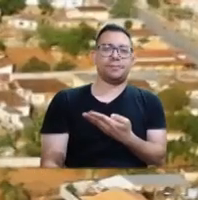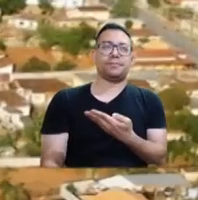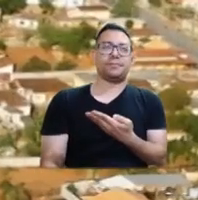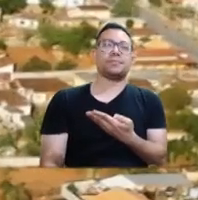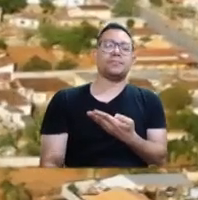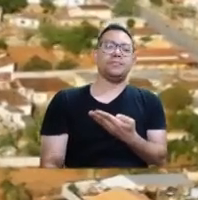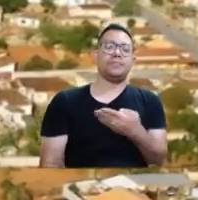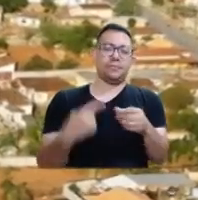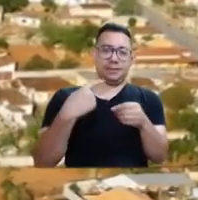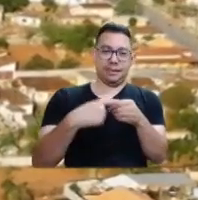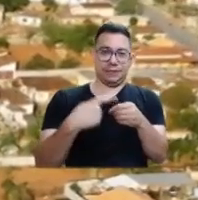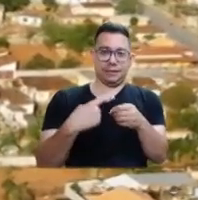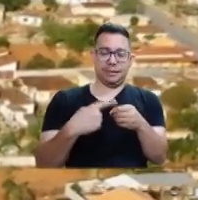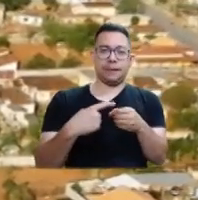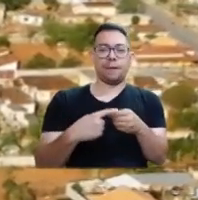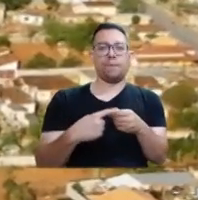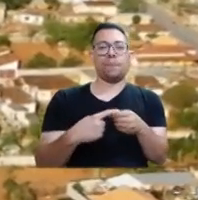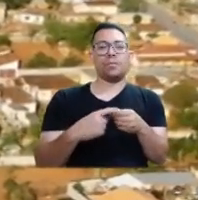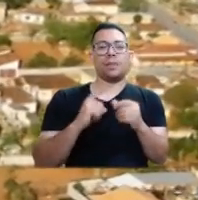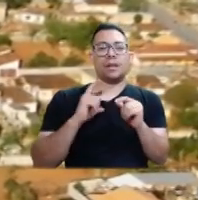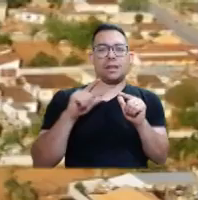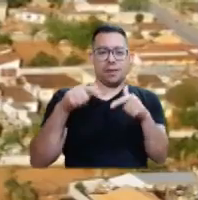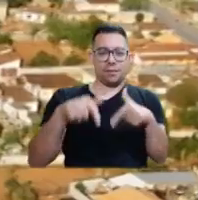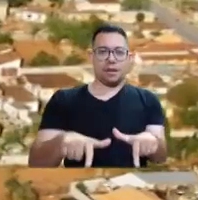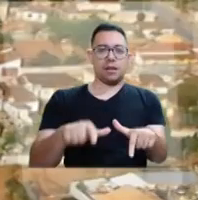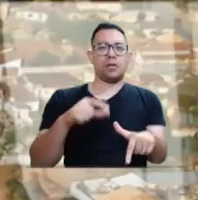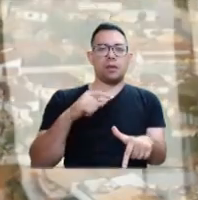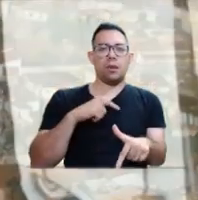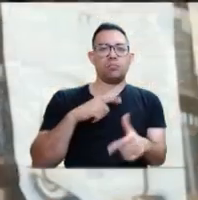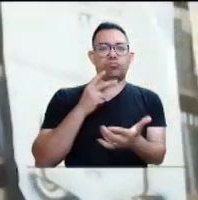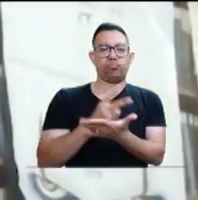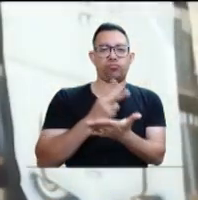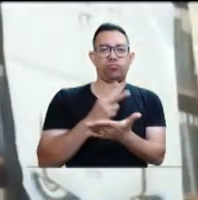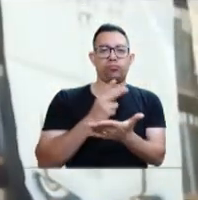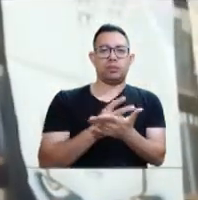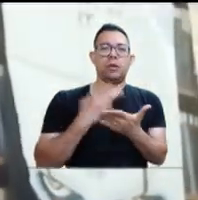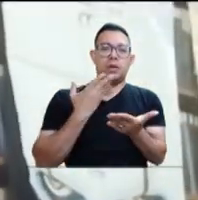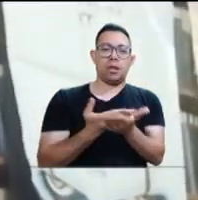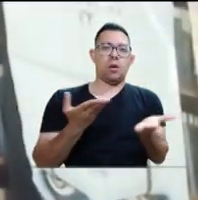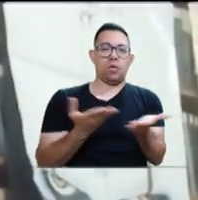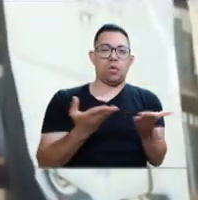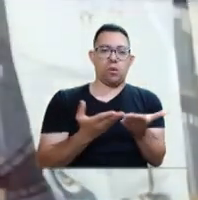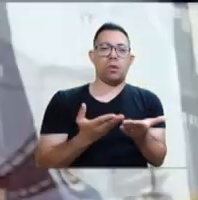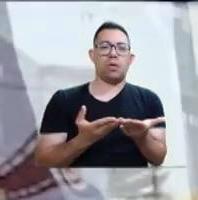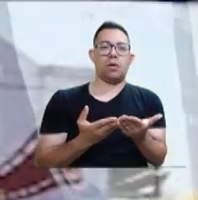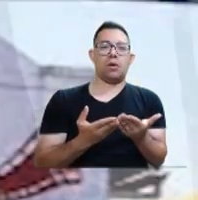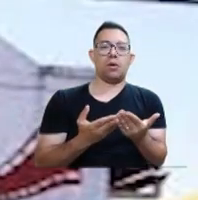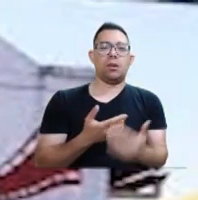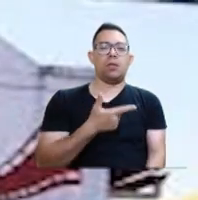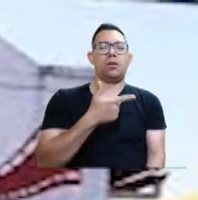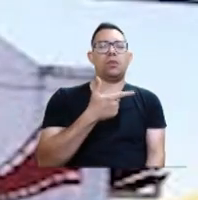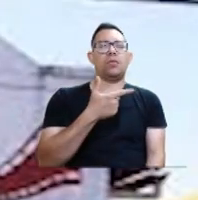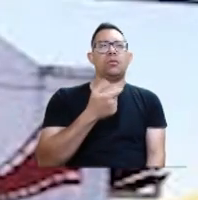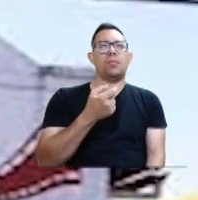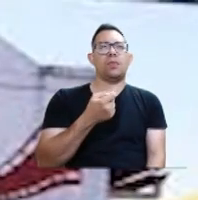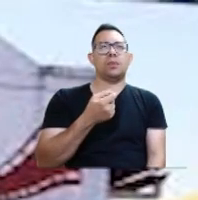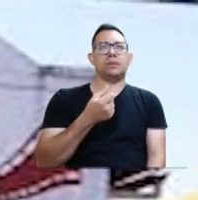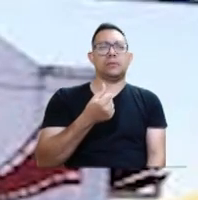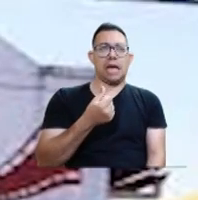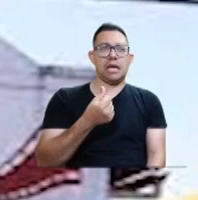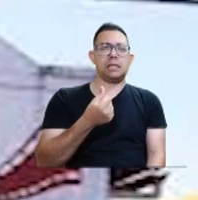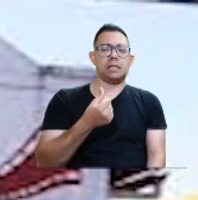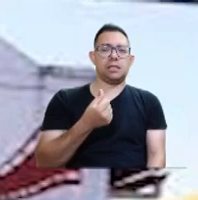hoje, apesar de ser um formato que já está, digamos assim, extinto, né, desde 2006, mas eu trabalho com VHS